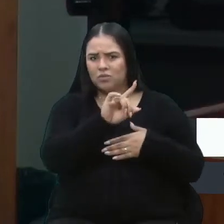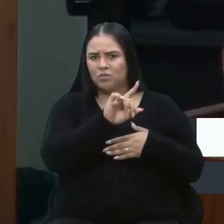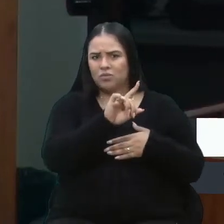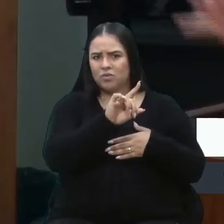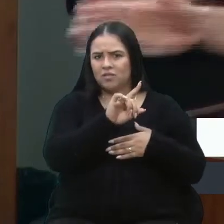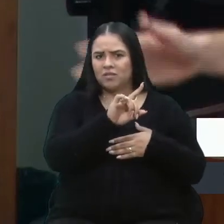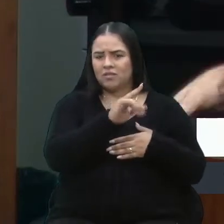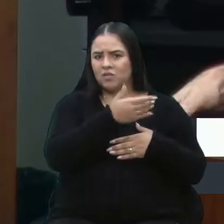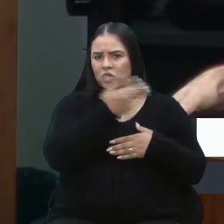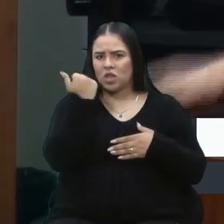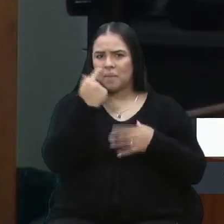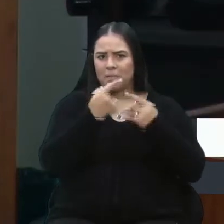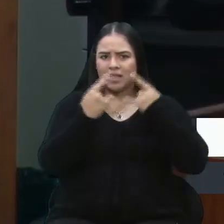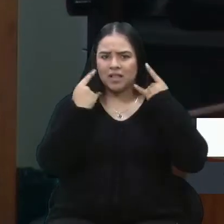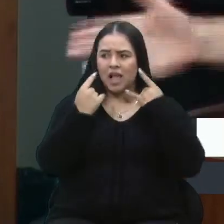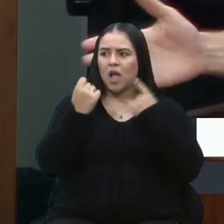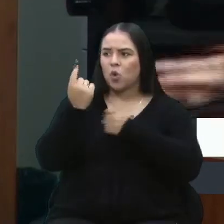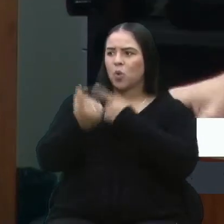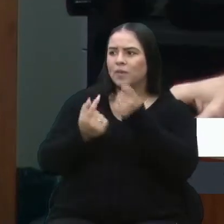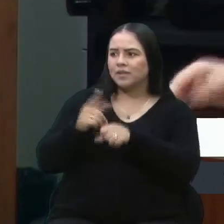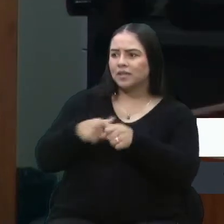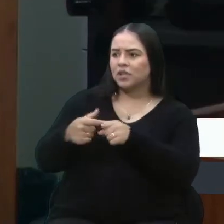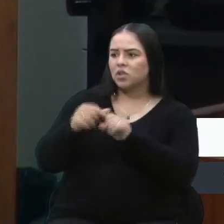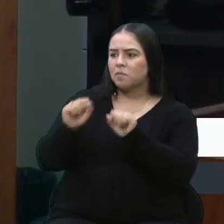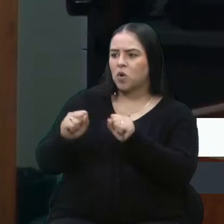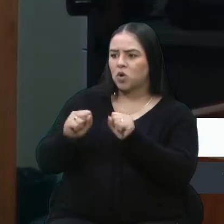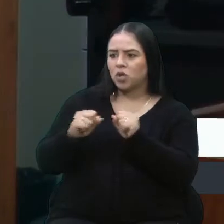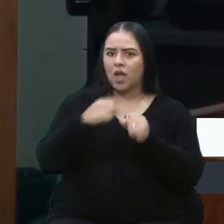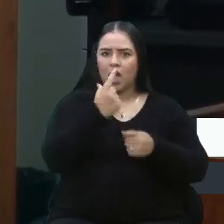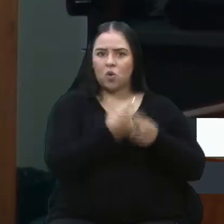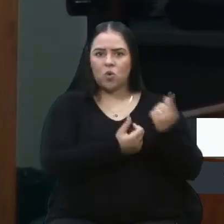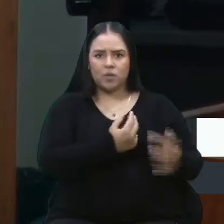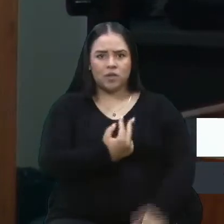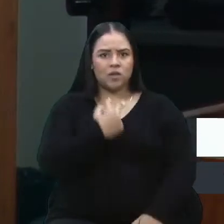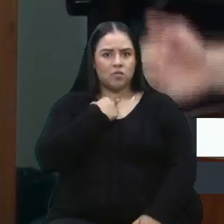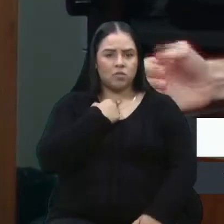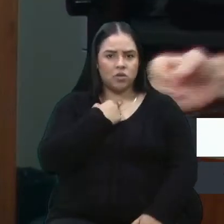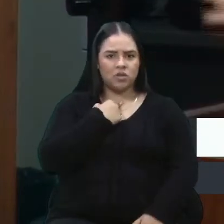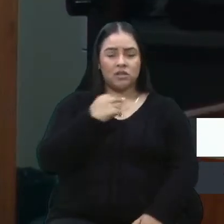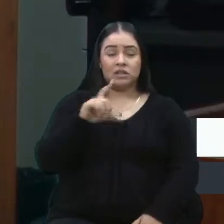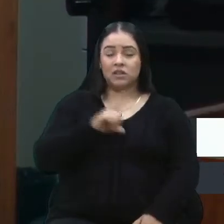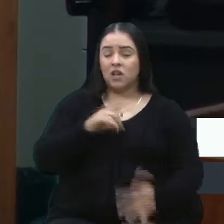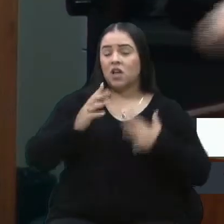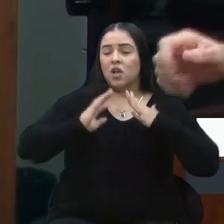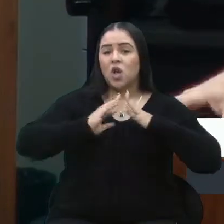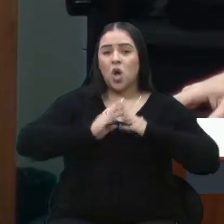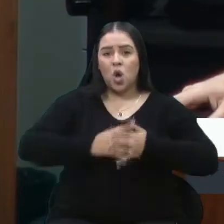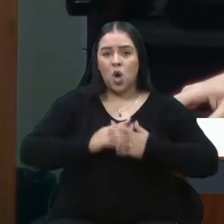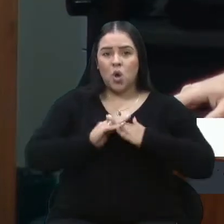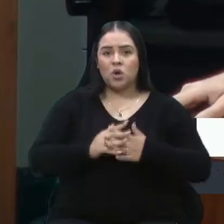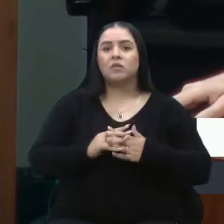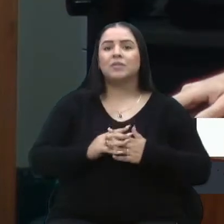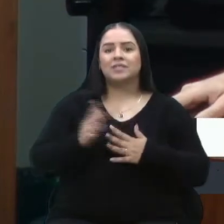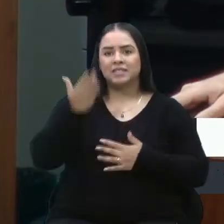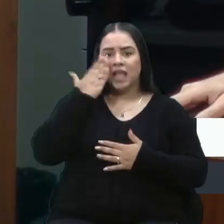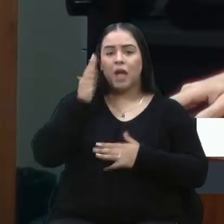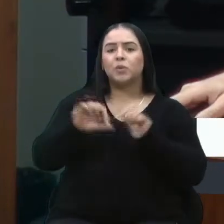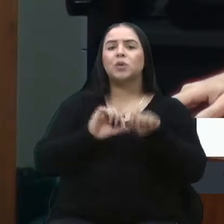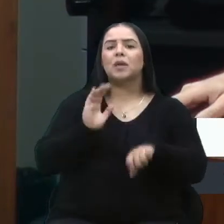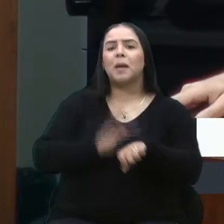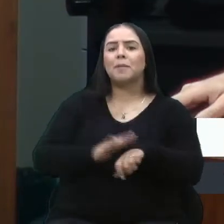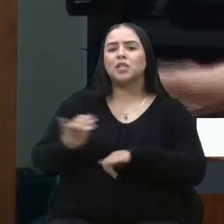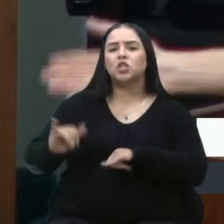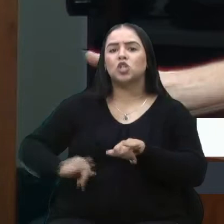outras cidades podem outras não podem então a gente está numa confusão jurídica e tu sabe quem mais sofre com tudo isso eu